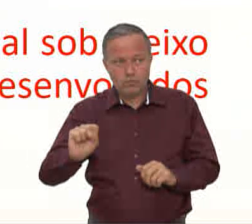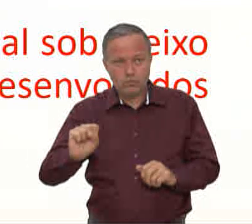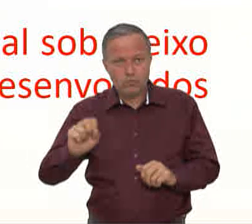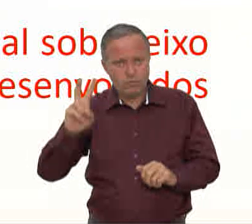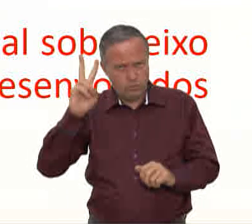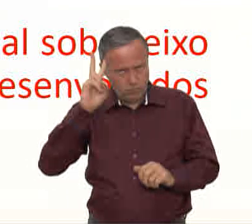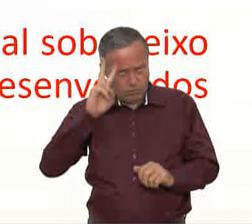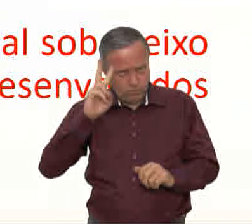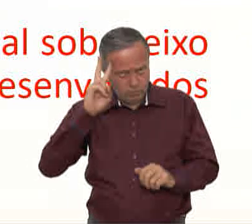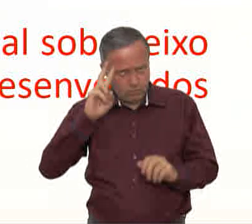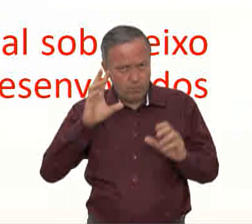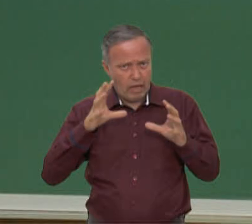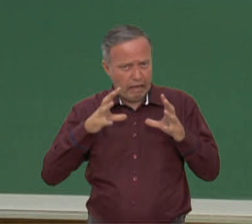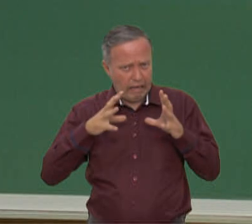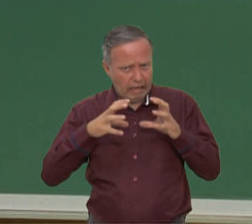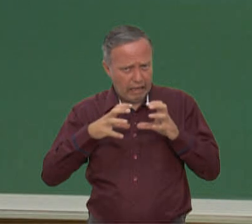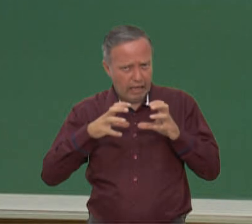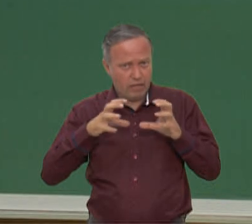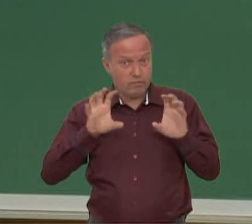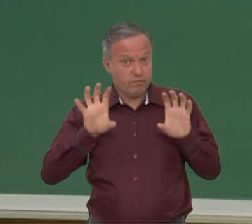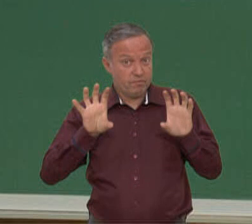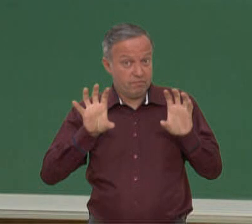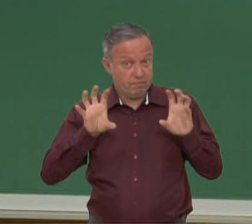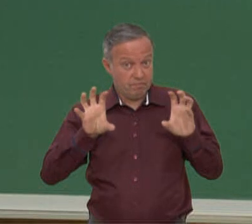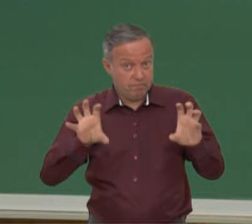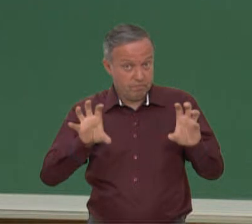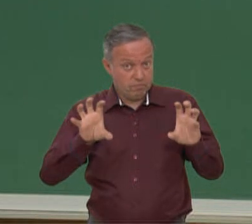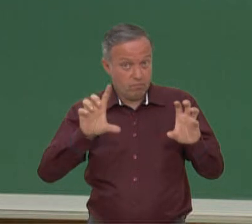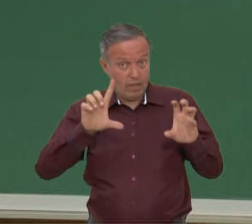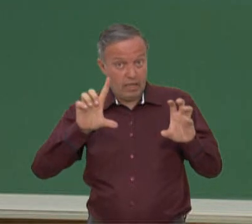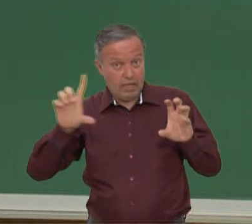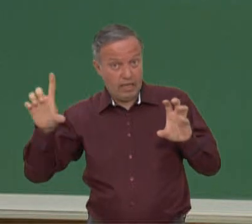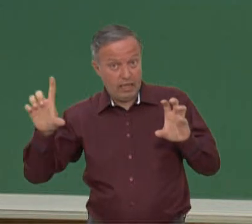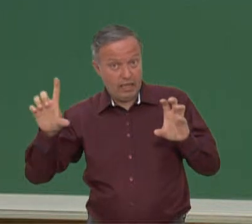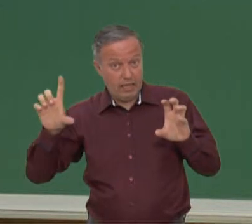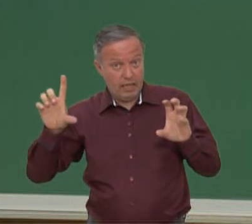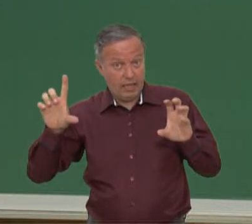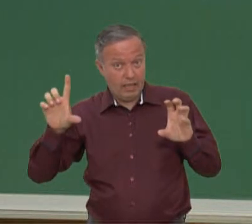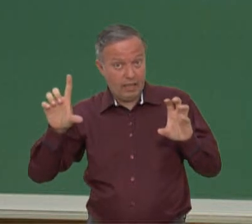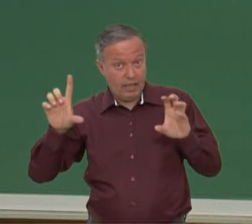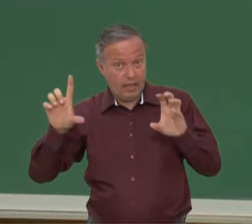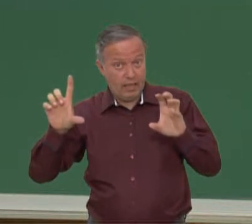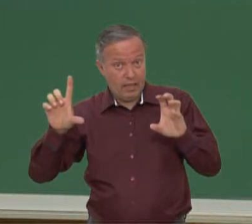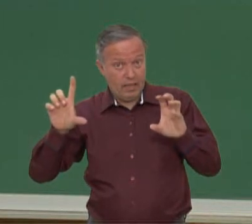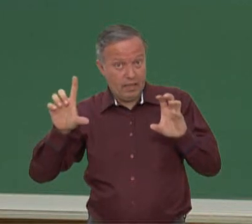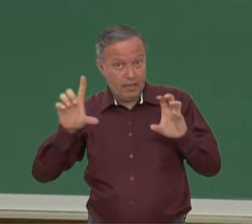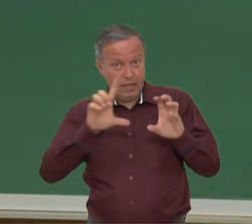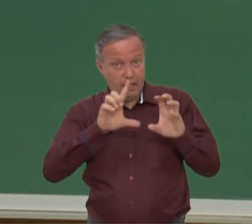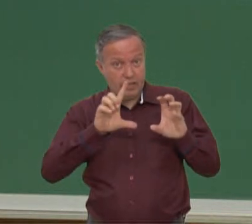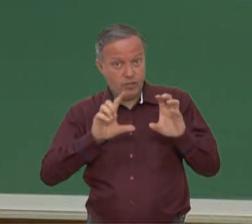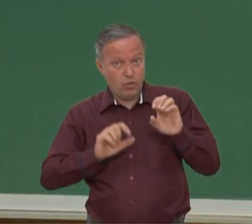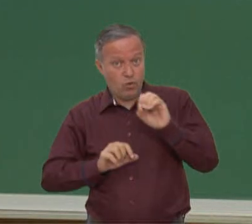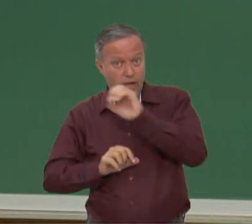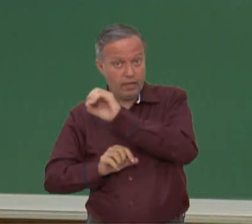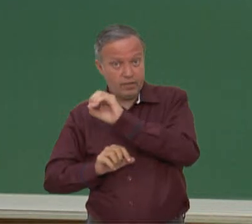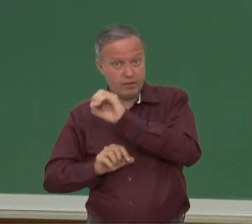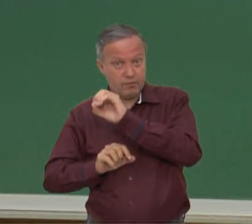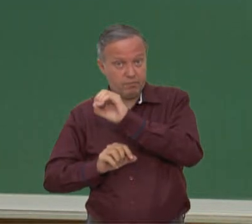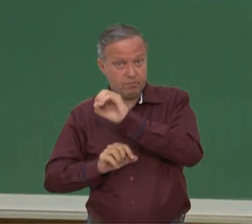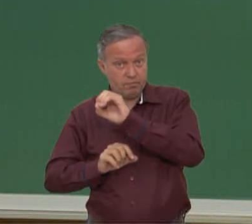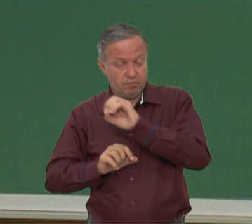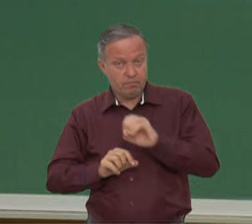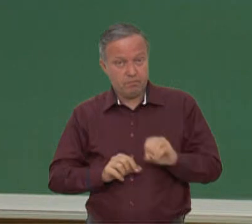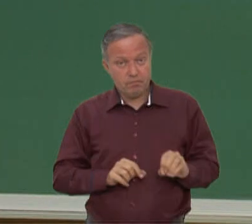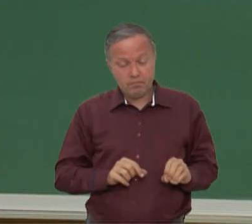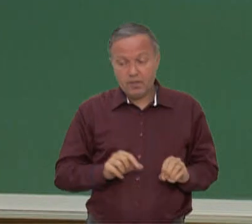Lembra lá na Guerra Fria nós tínhamos lá um eixo leste-oeste, né? Nós tínhamos lá o leste que era socialista, o oeste que